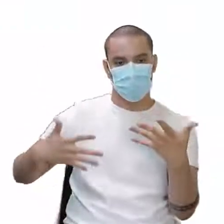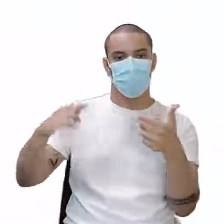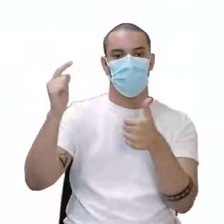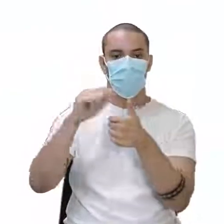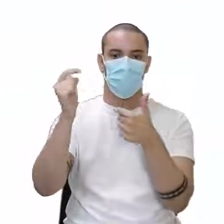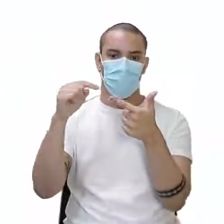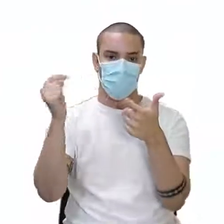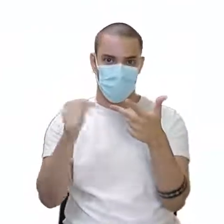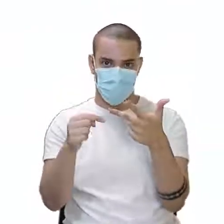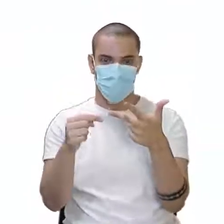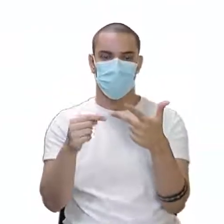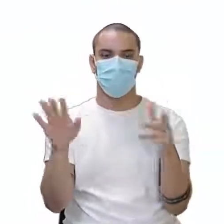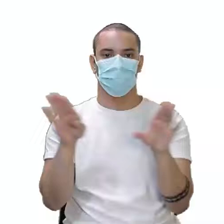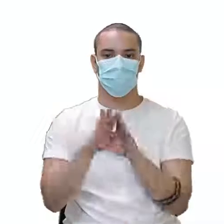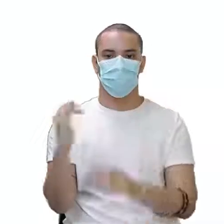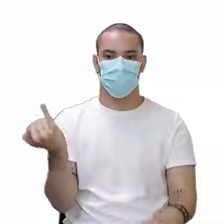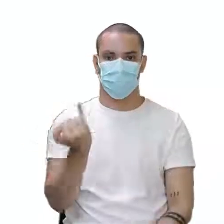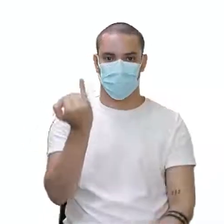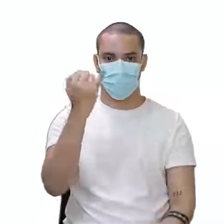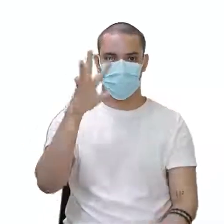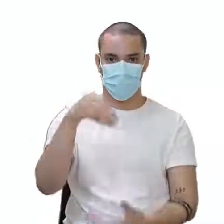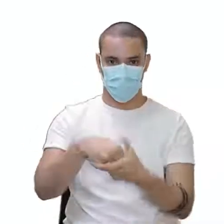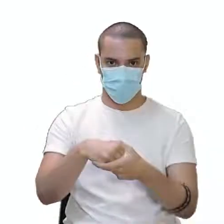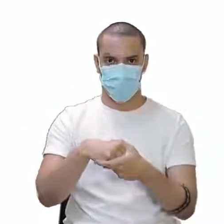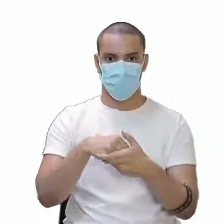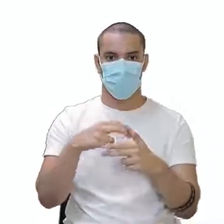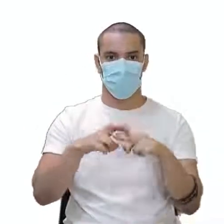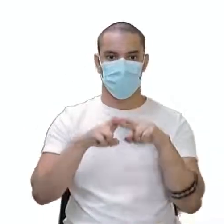3 elementos químicos muito importantes para os ciclos